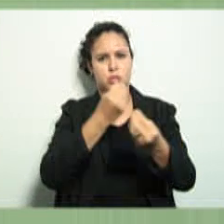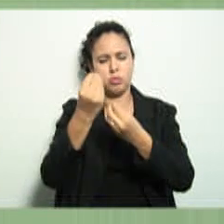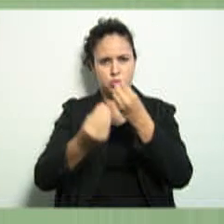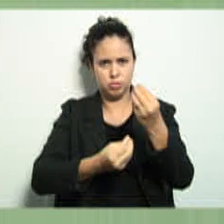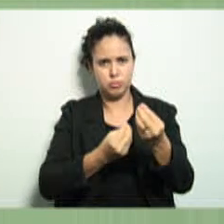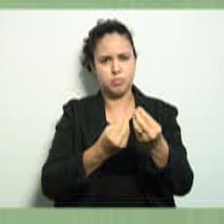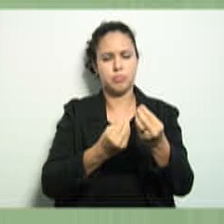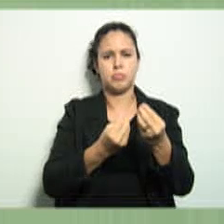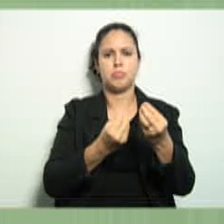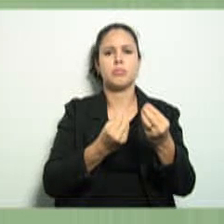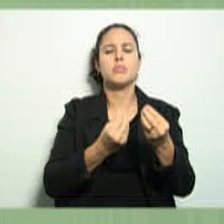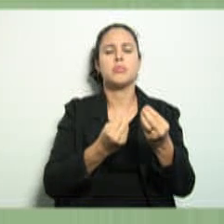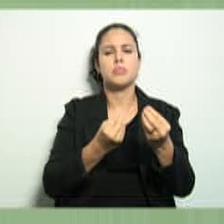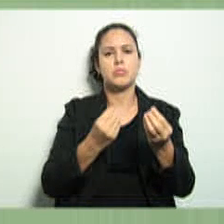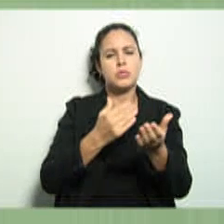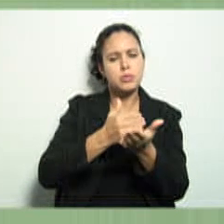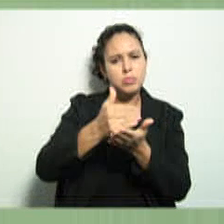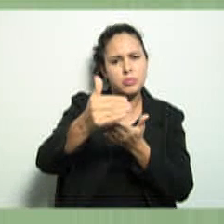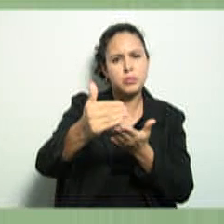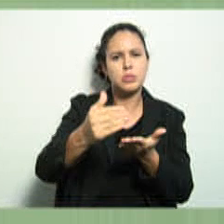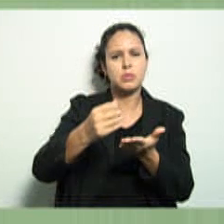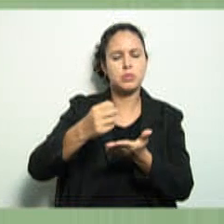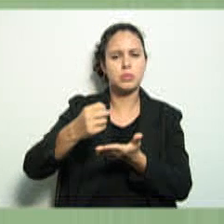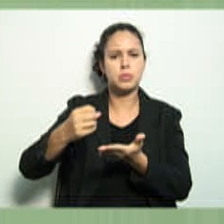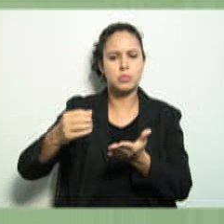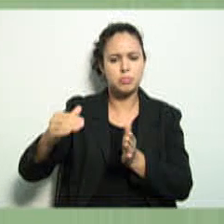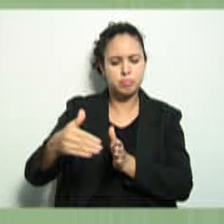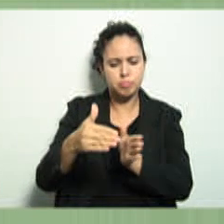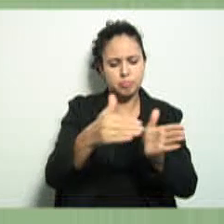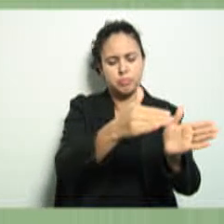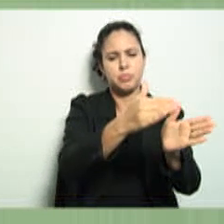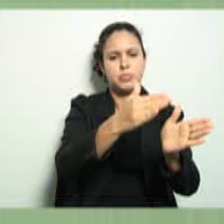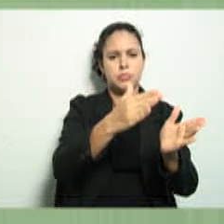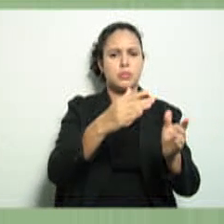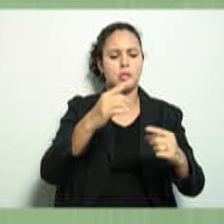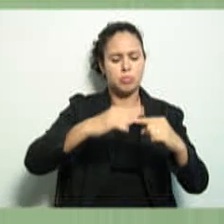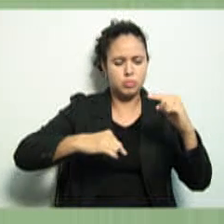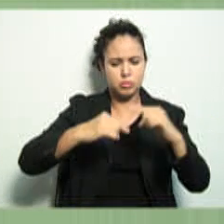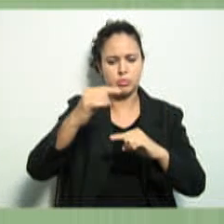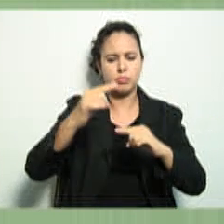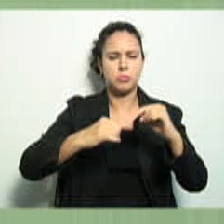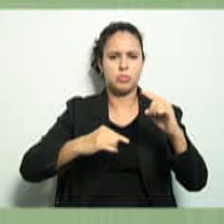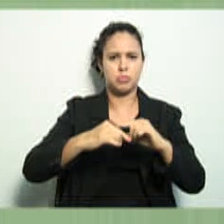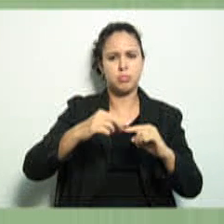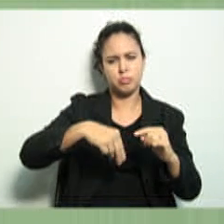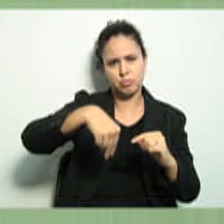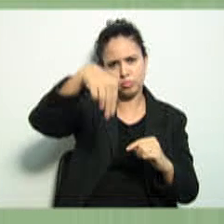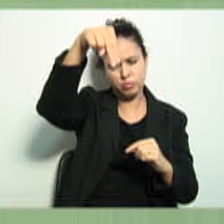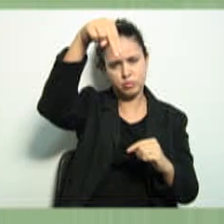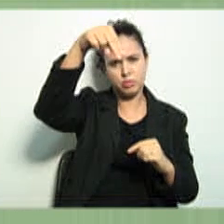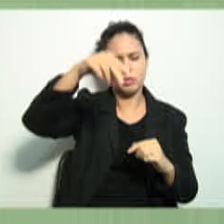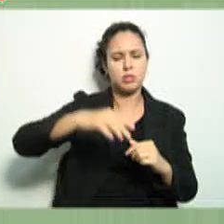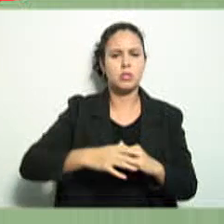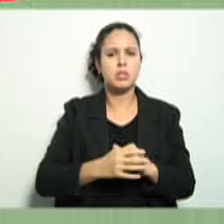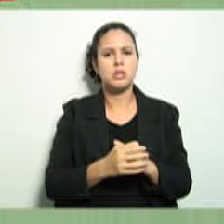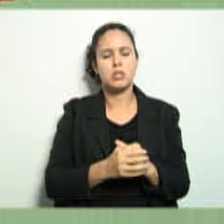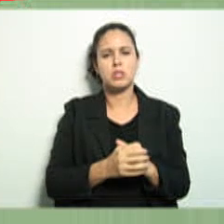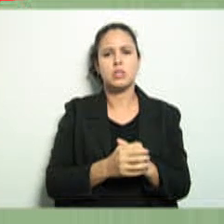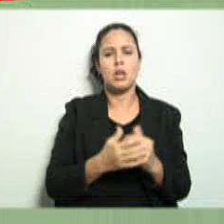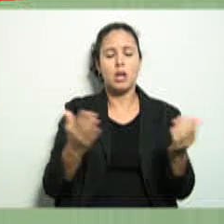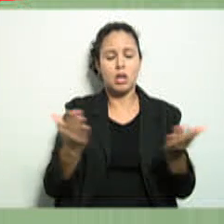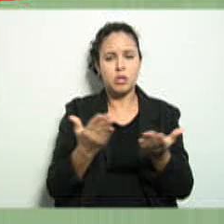Madeira, que leva os produtos para a região norte, como fora para a borracha, não era viável para esse novo